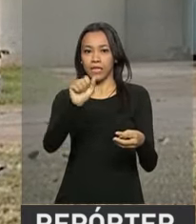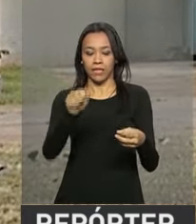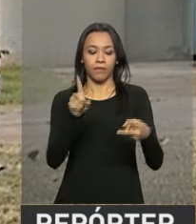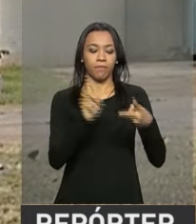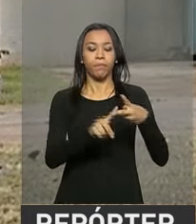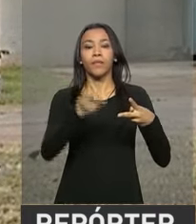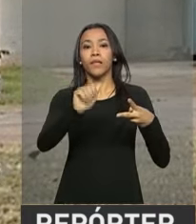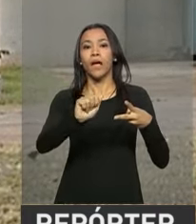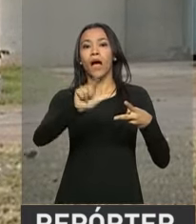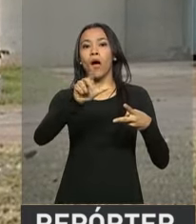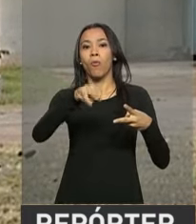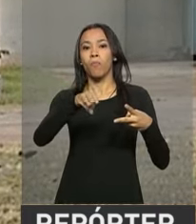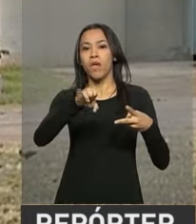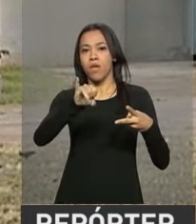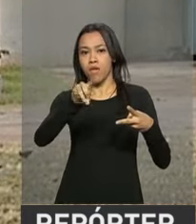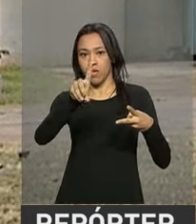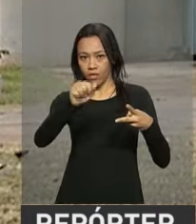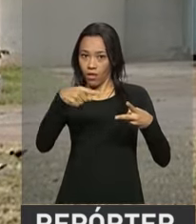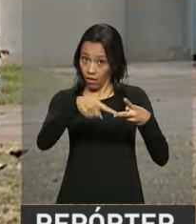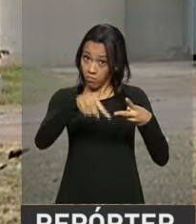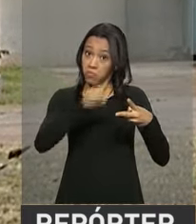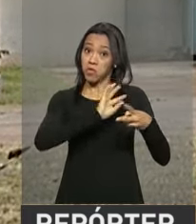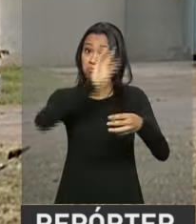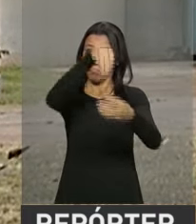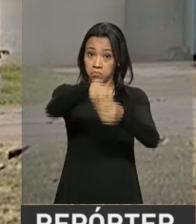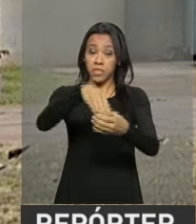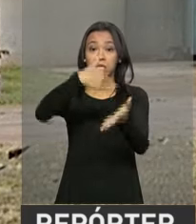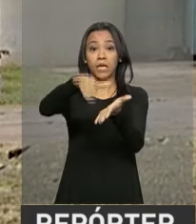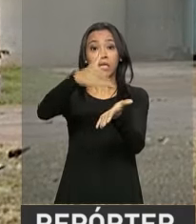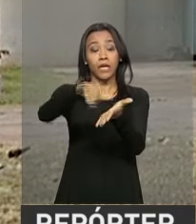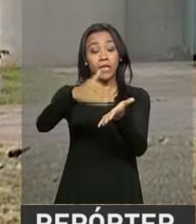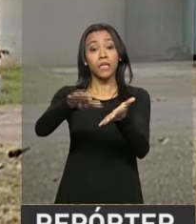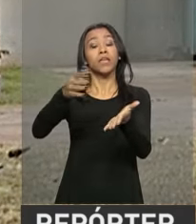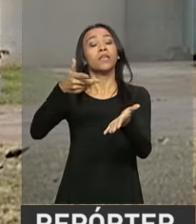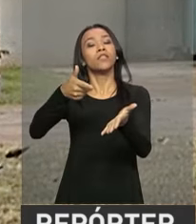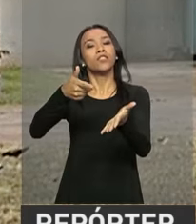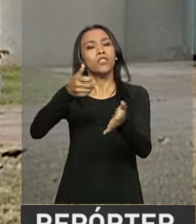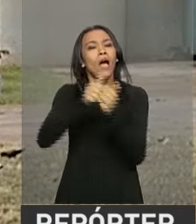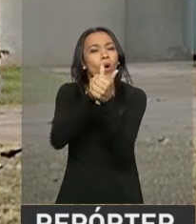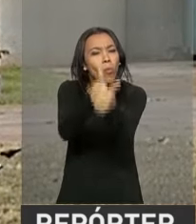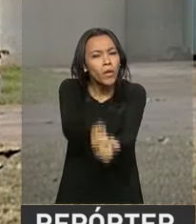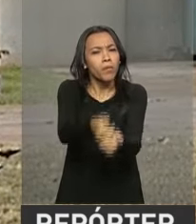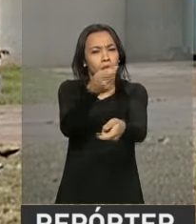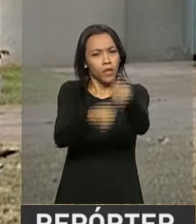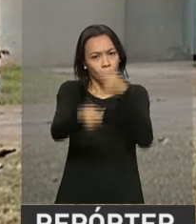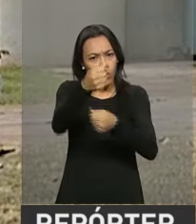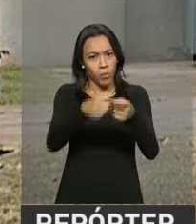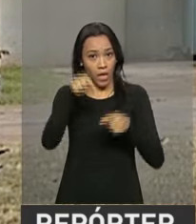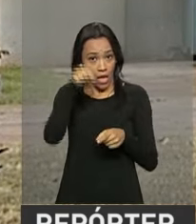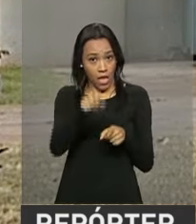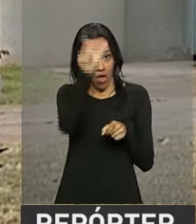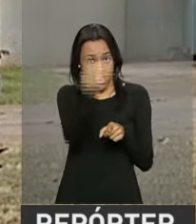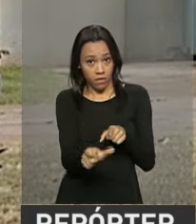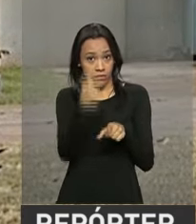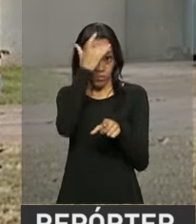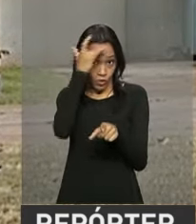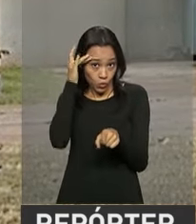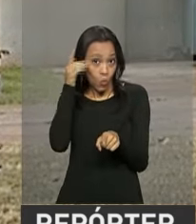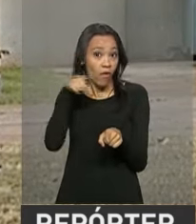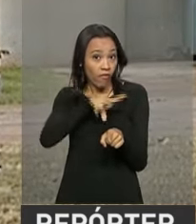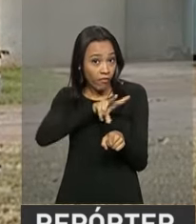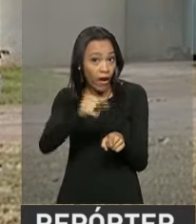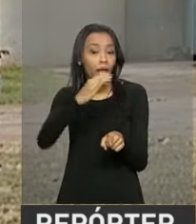Almeida vai comandar a secretaria de acompanhamento Econômico. Segundo o ministro Henrique Meirelles, ele vai ter a função aí de